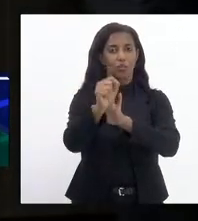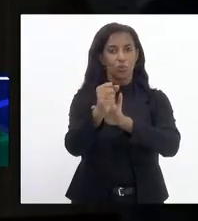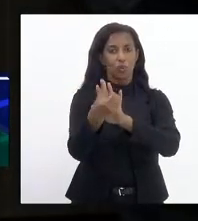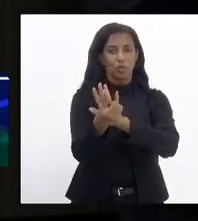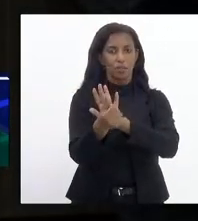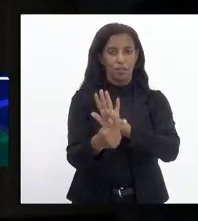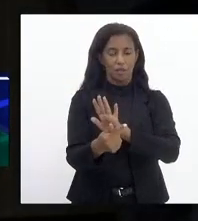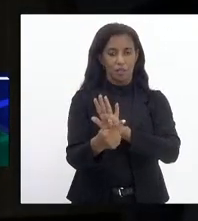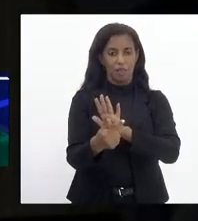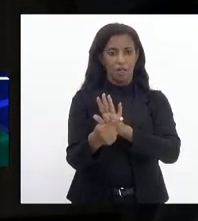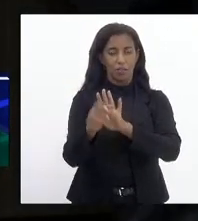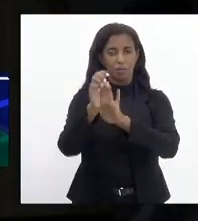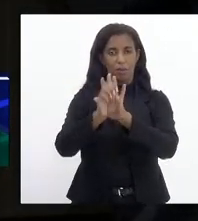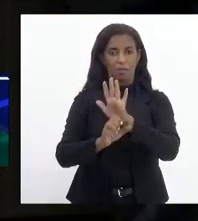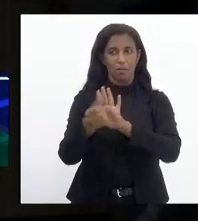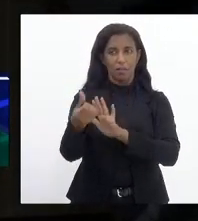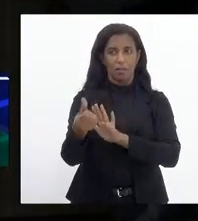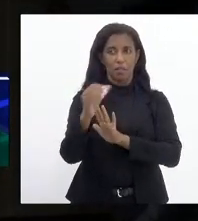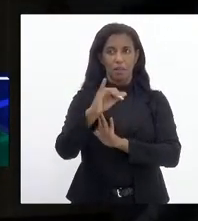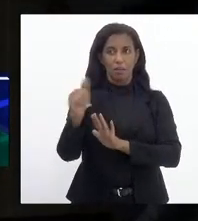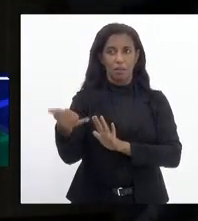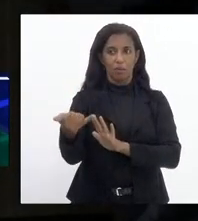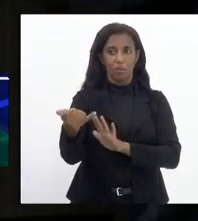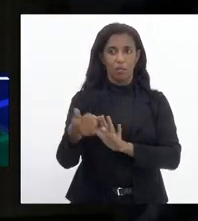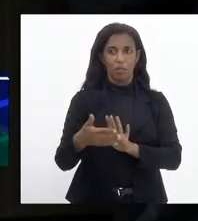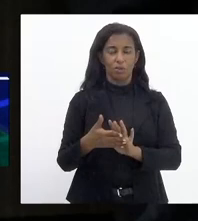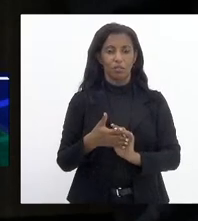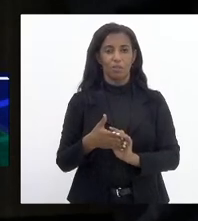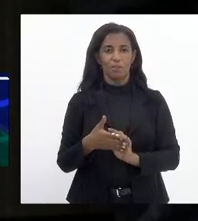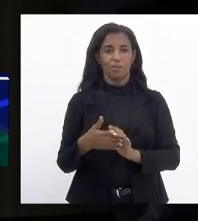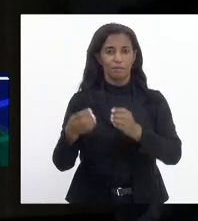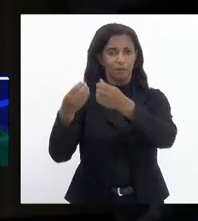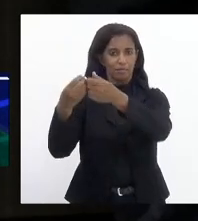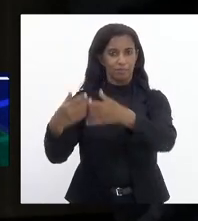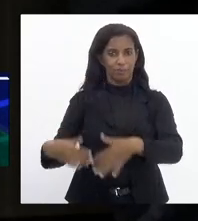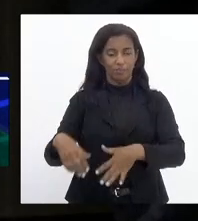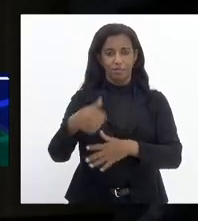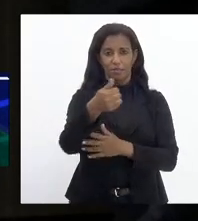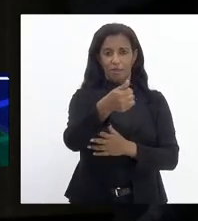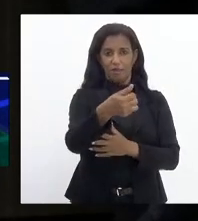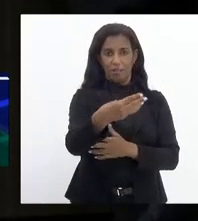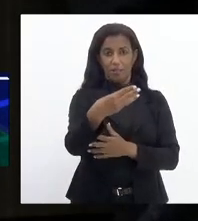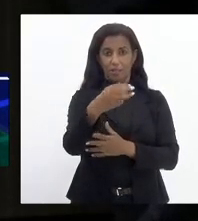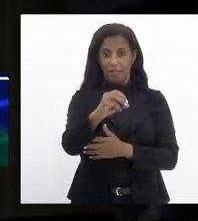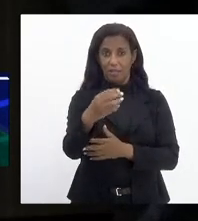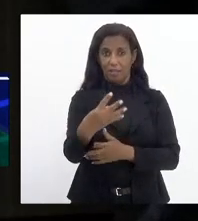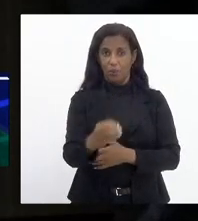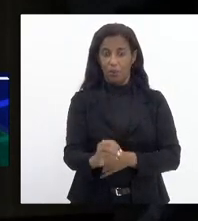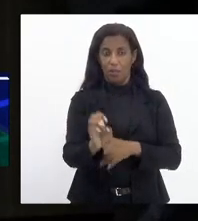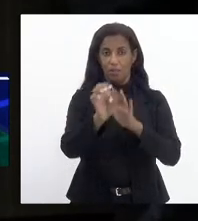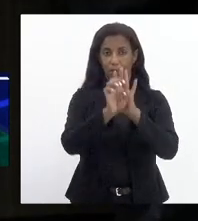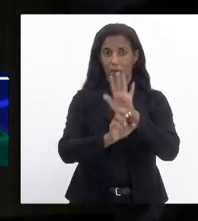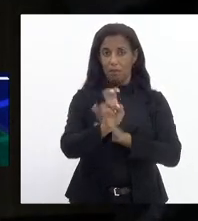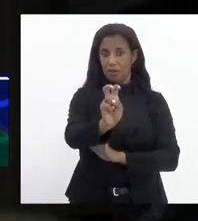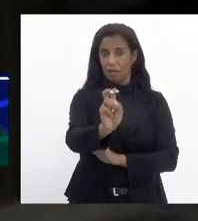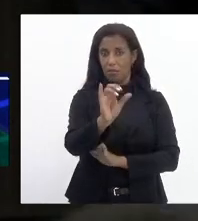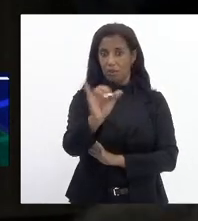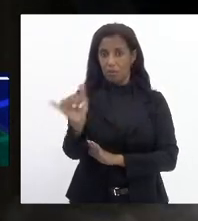e 67, pela emenda 6 da CCJ, pela prejudicabilidade das emendas 30 e 40, pela emenda 5 da